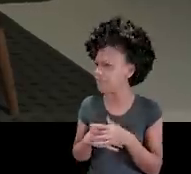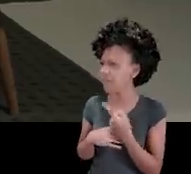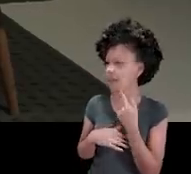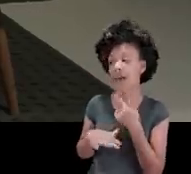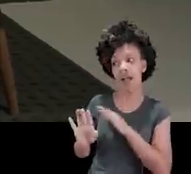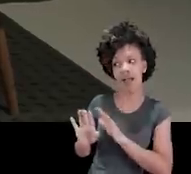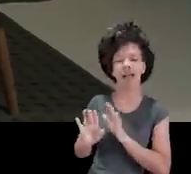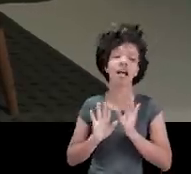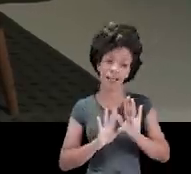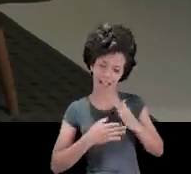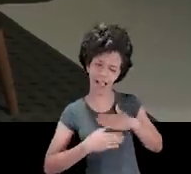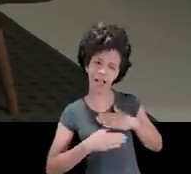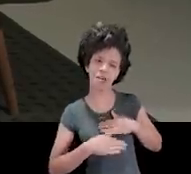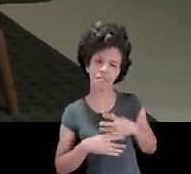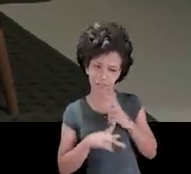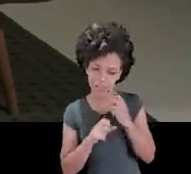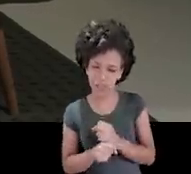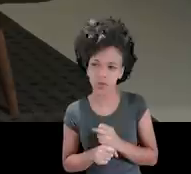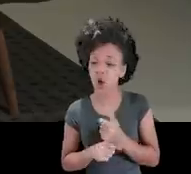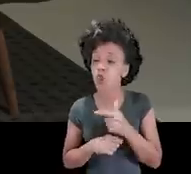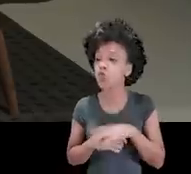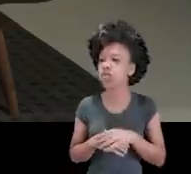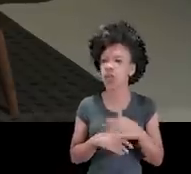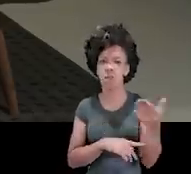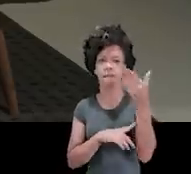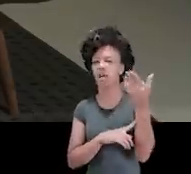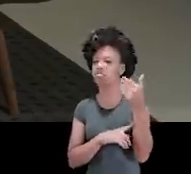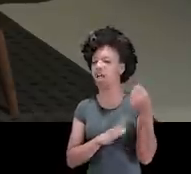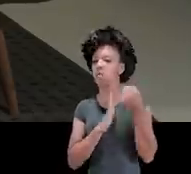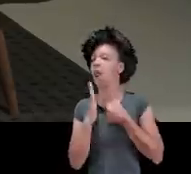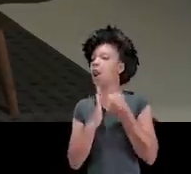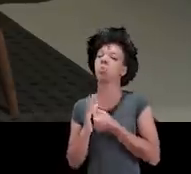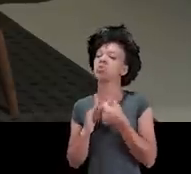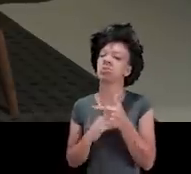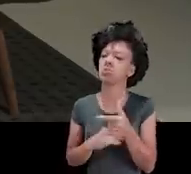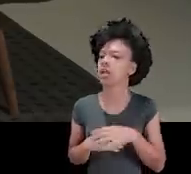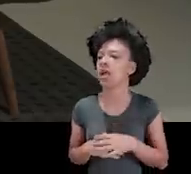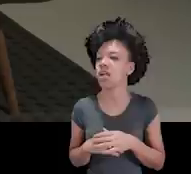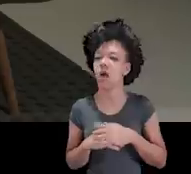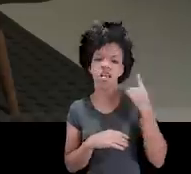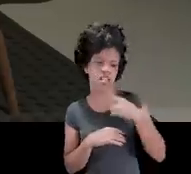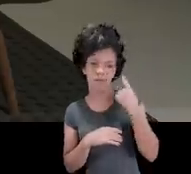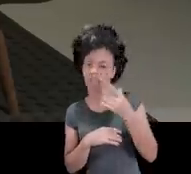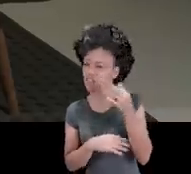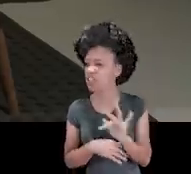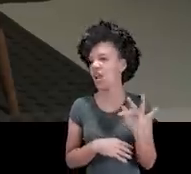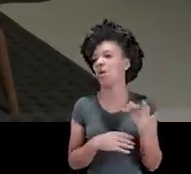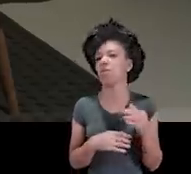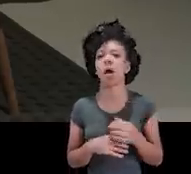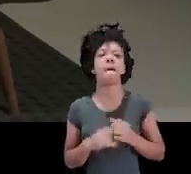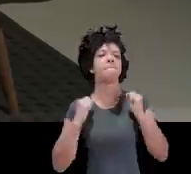Calma, que a gente vai sair daqui fortalecido hoje. Não tem, vocês não têm uma bandeira. Vocês não têm um deputado federal que precisa ser